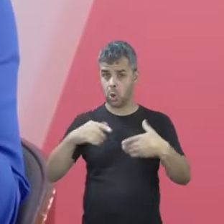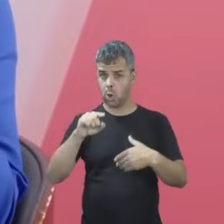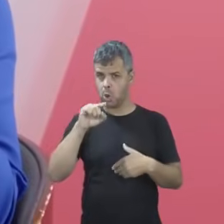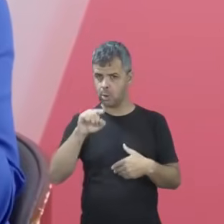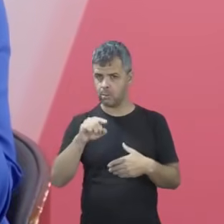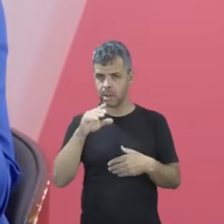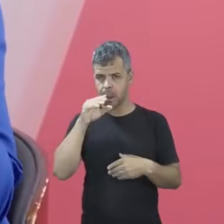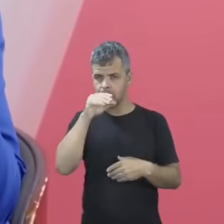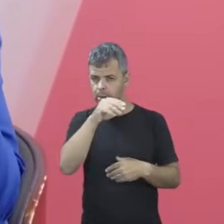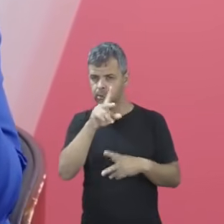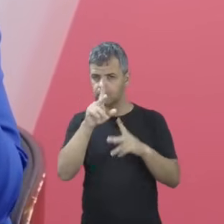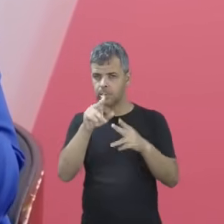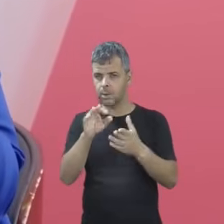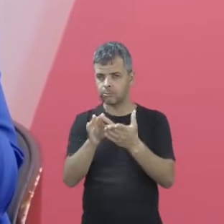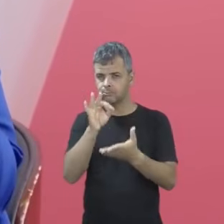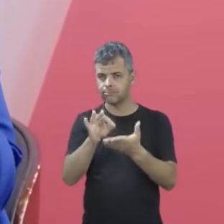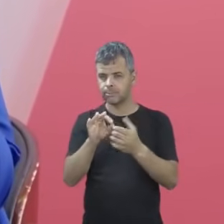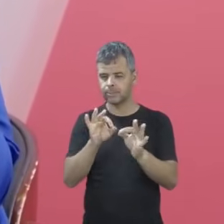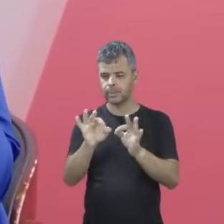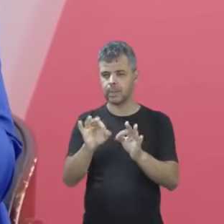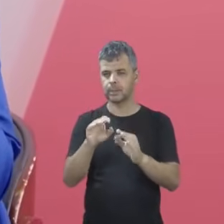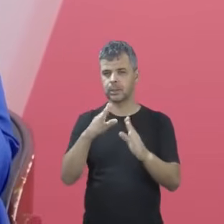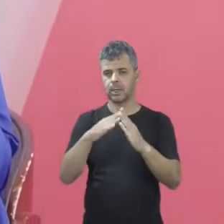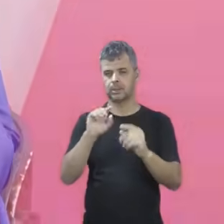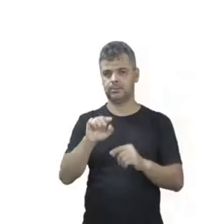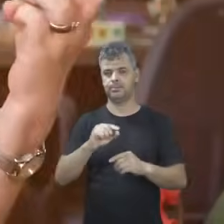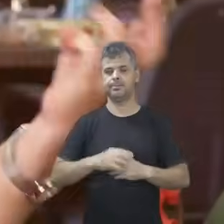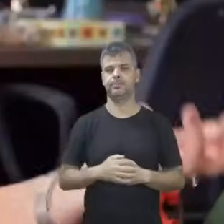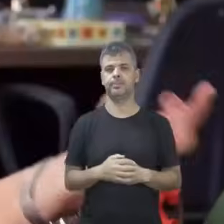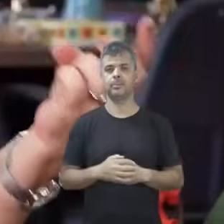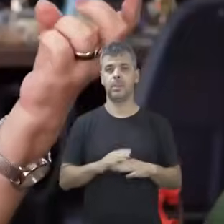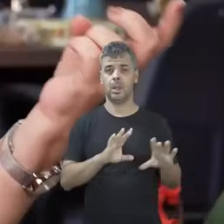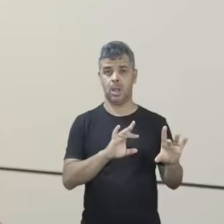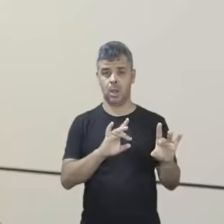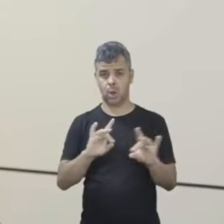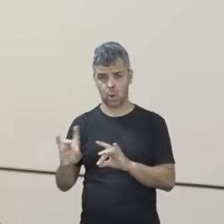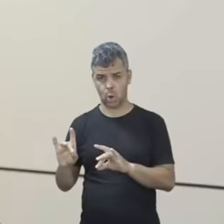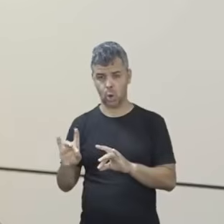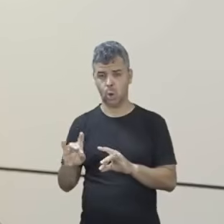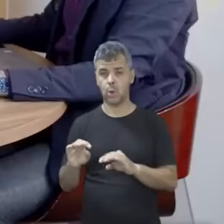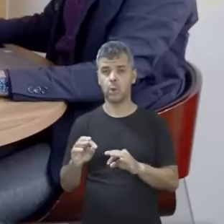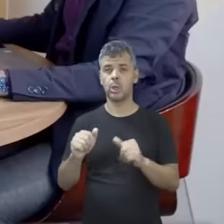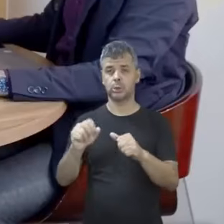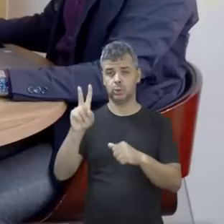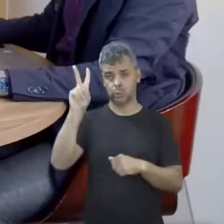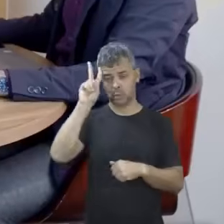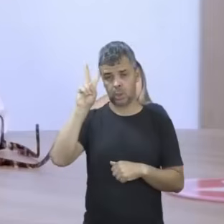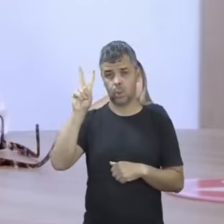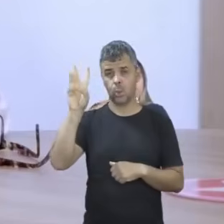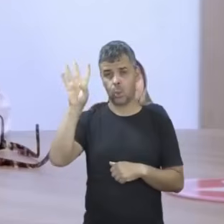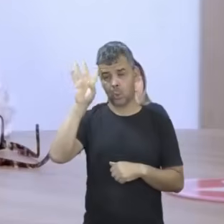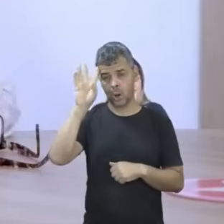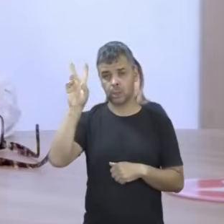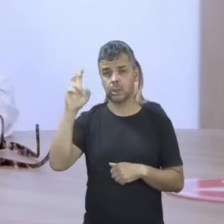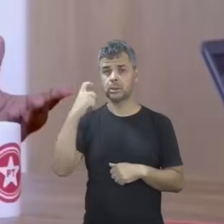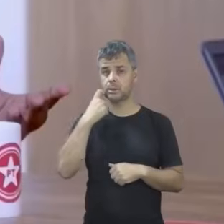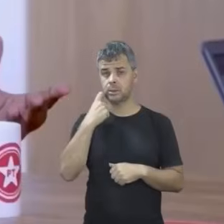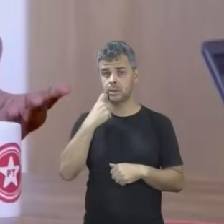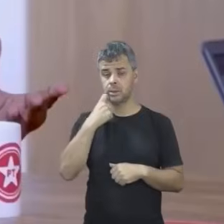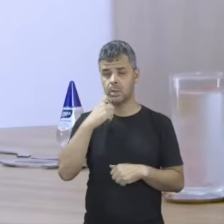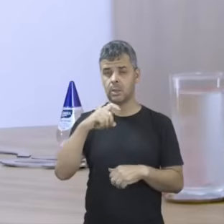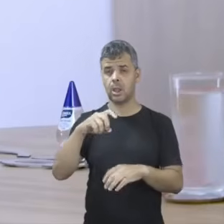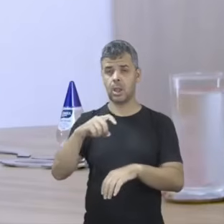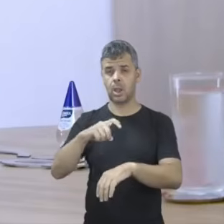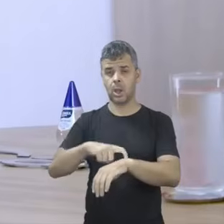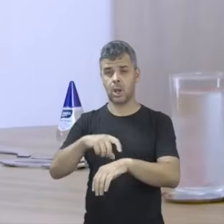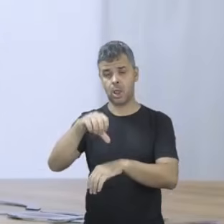é quente, igual o café que você acabou de passar na sua casa. Assista a programas inéditos toda segunda, quarta e sexta, às